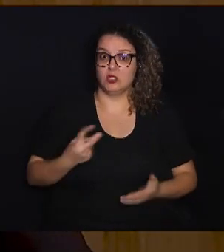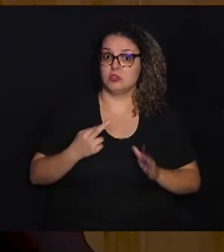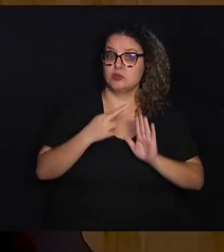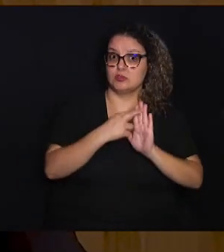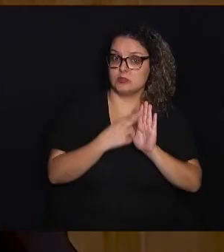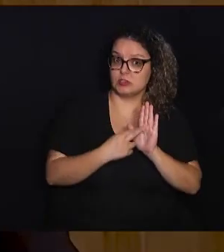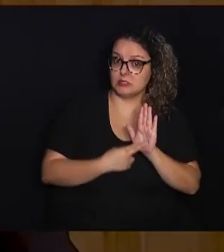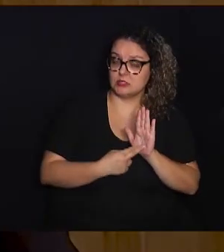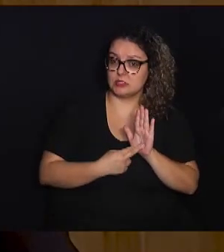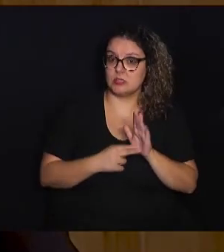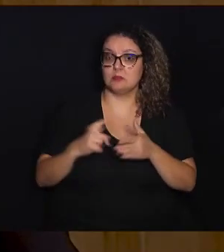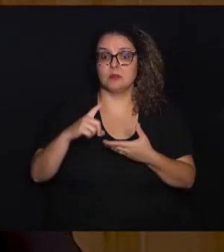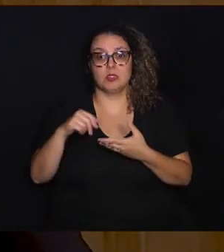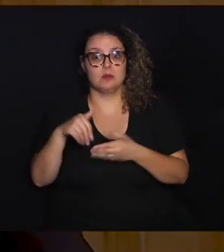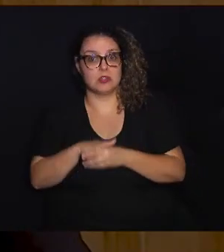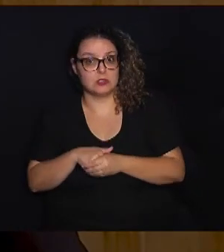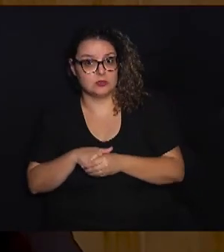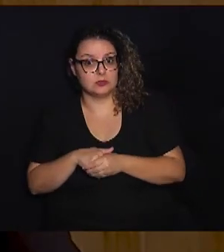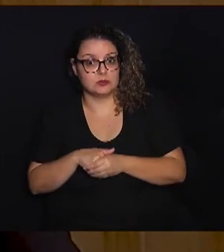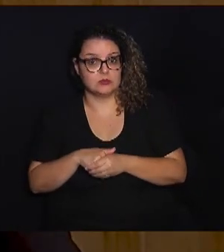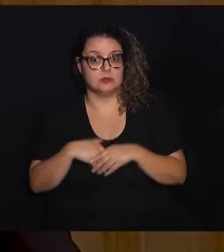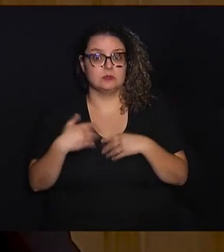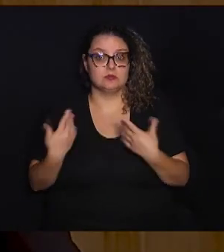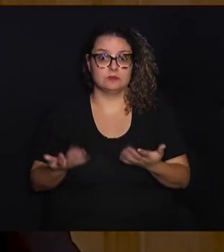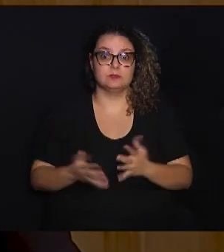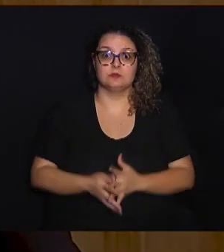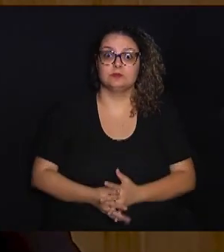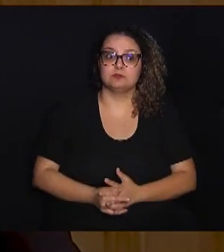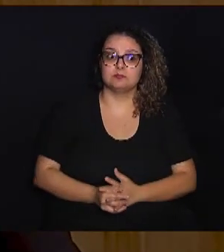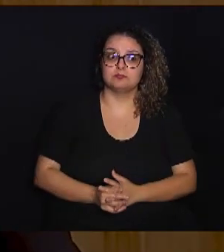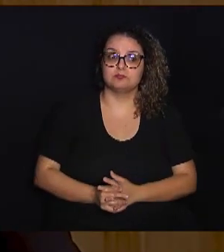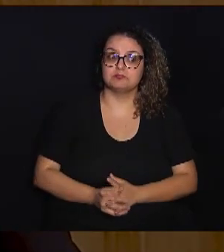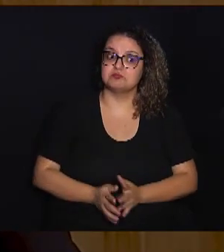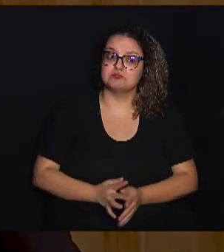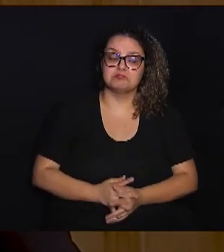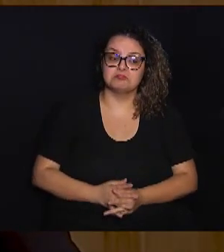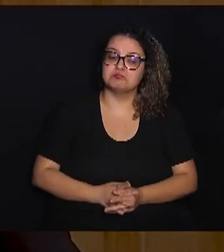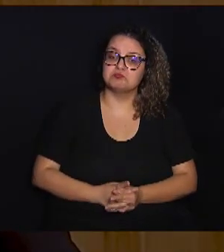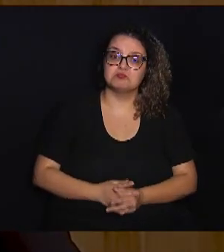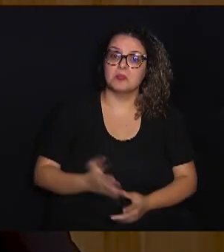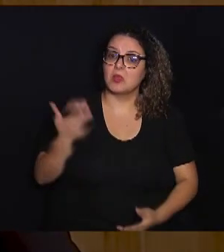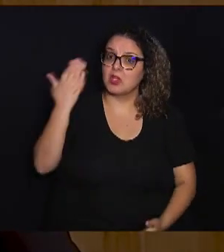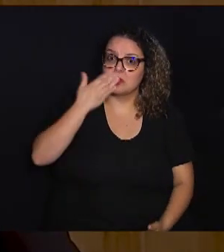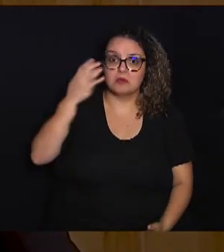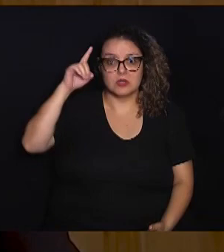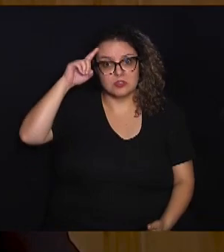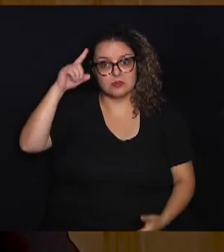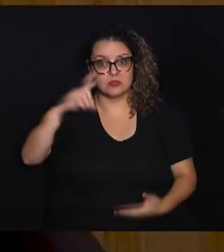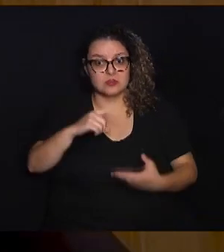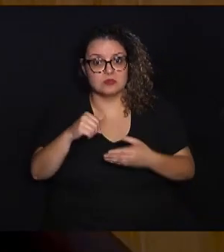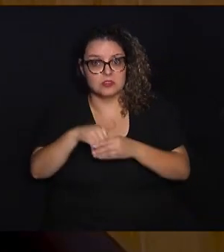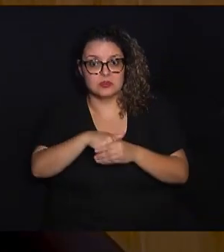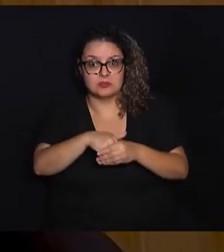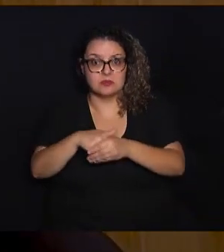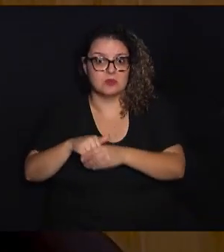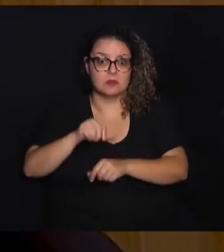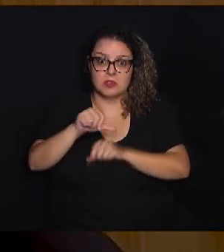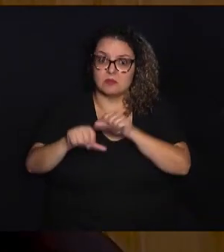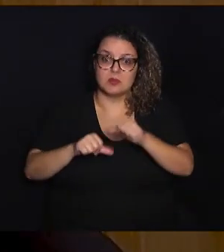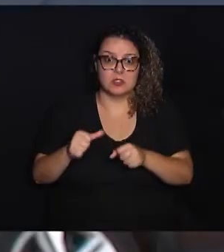regras eleitorais, né? Então eu não vejo que no dia das eleições isso vai mudar de